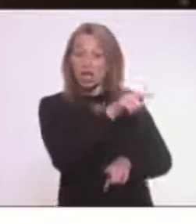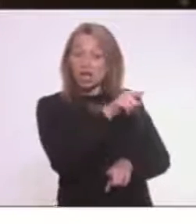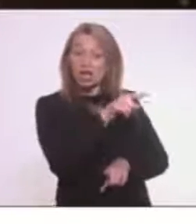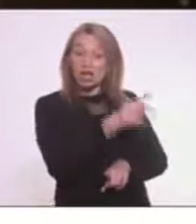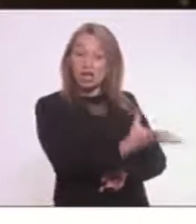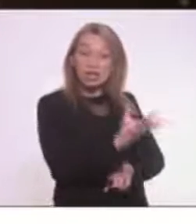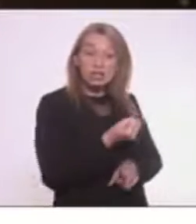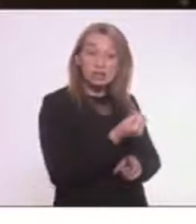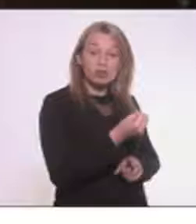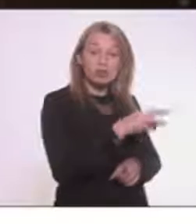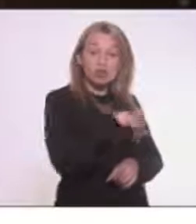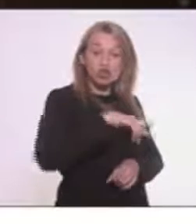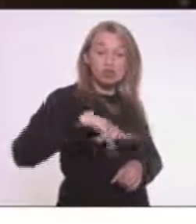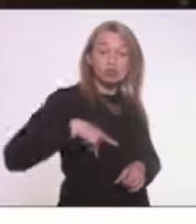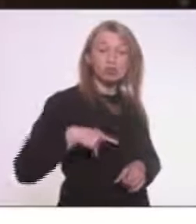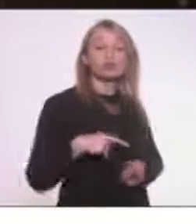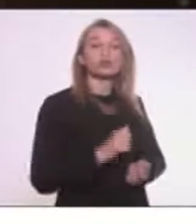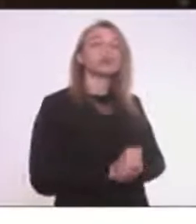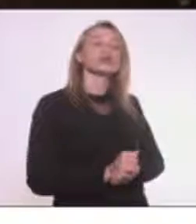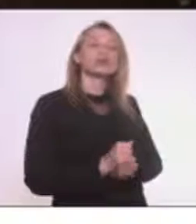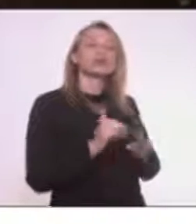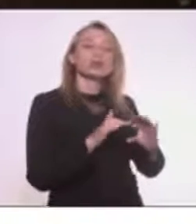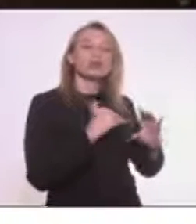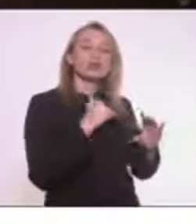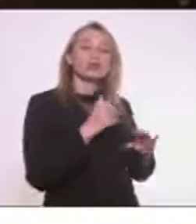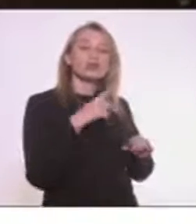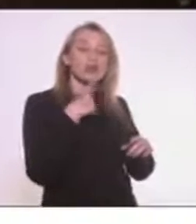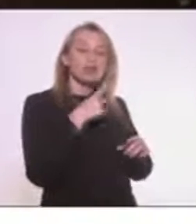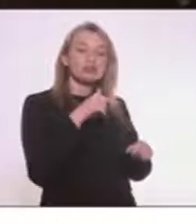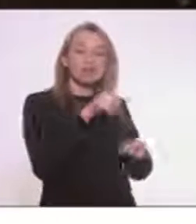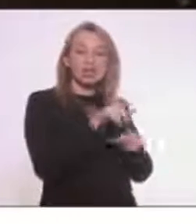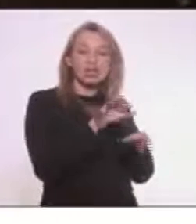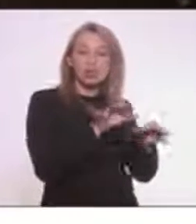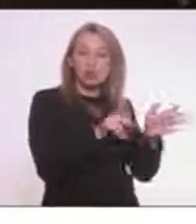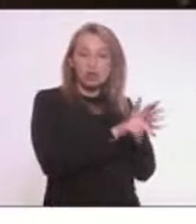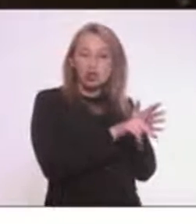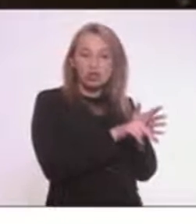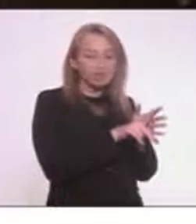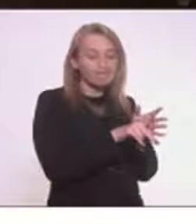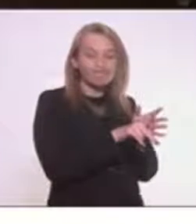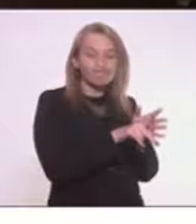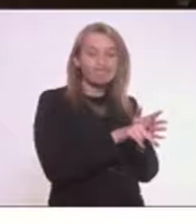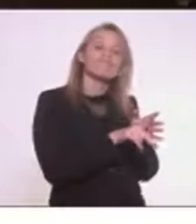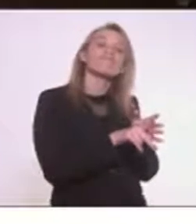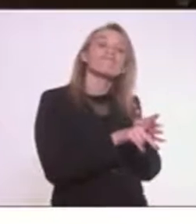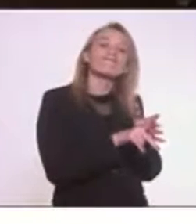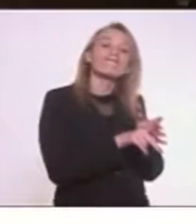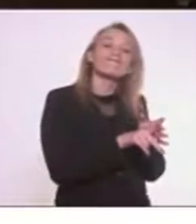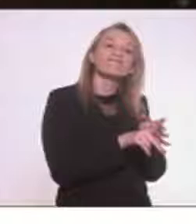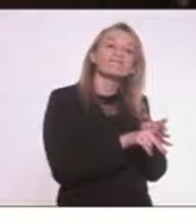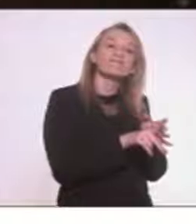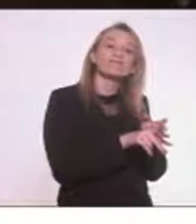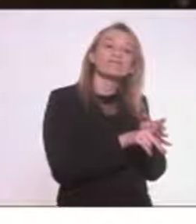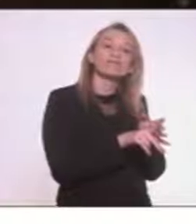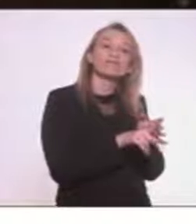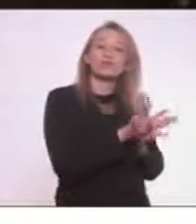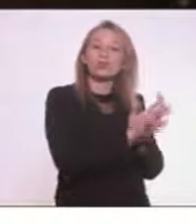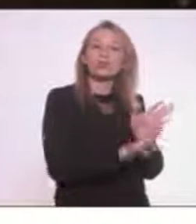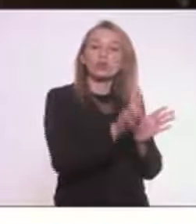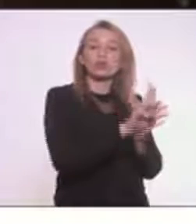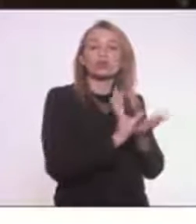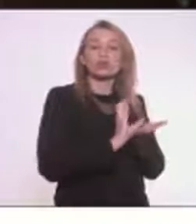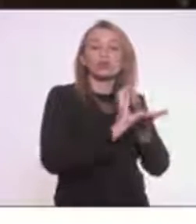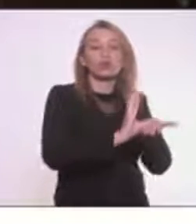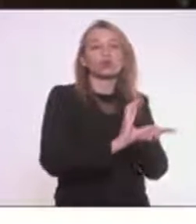recomendação do Ministério Público, dizendo que aquele projeto, na avaliação do Ministério Público, não poderia usar recursos